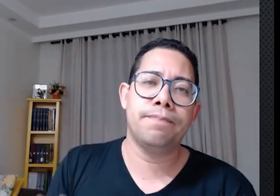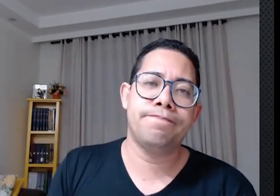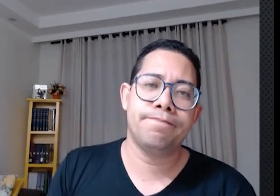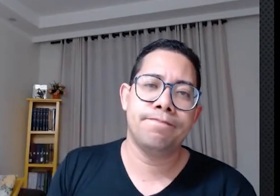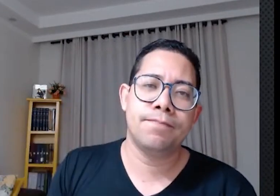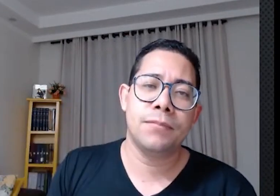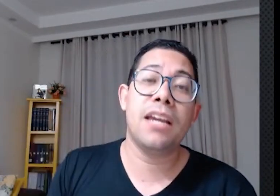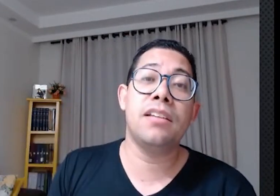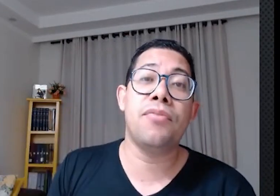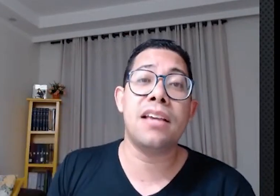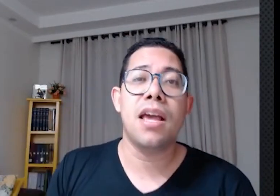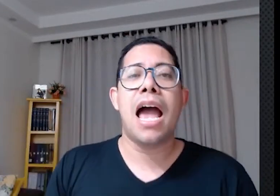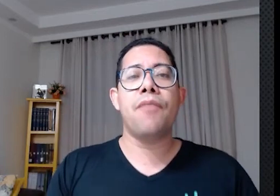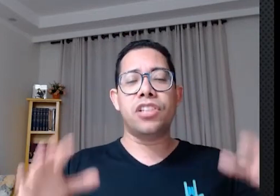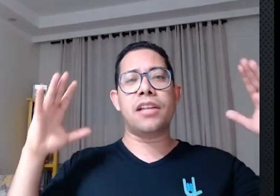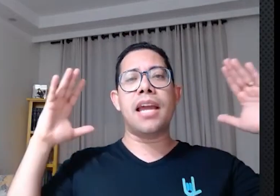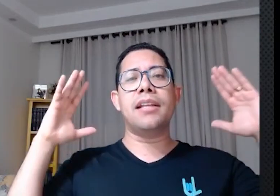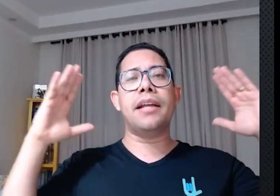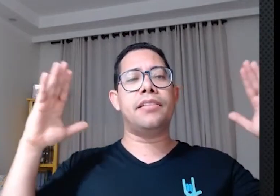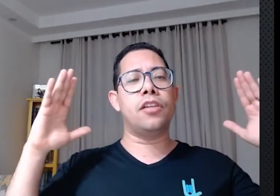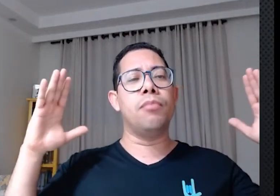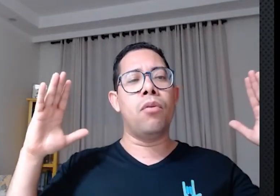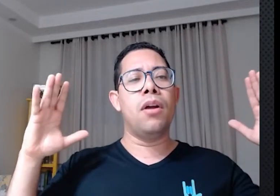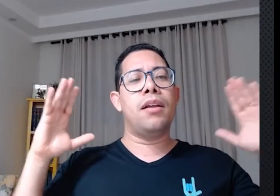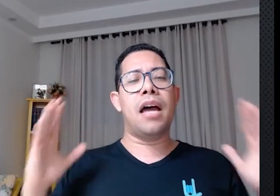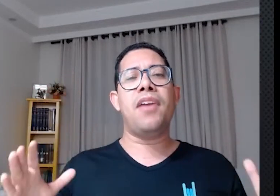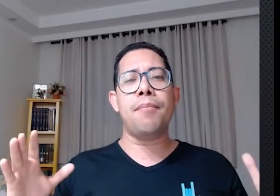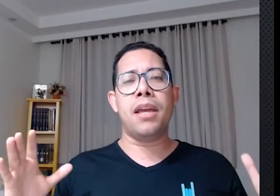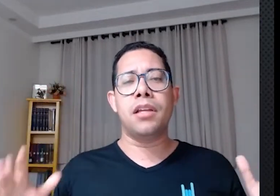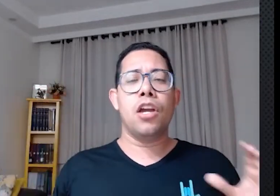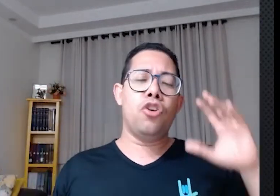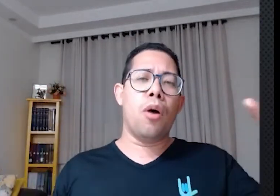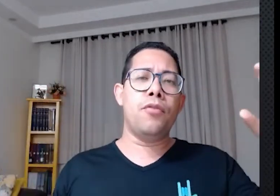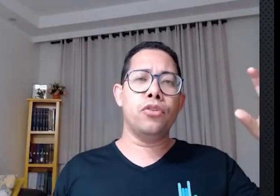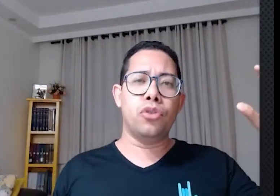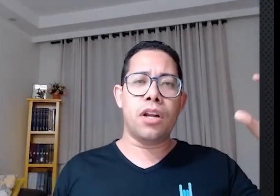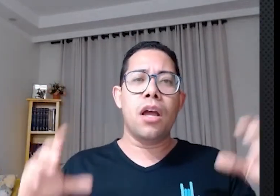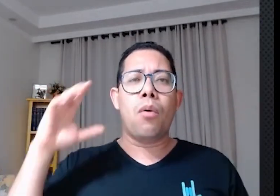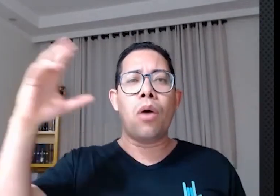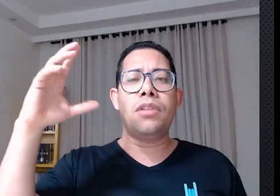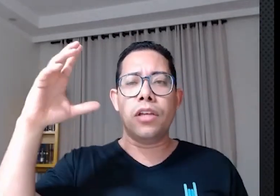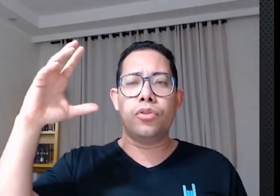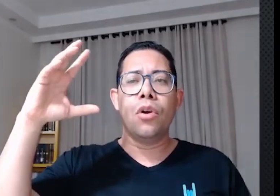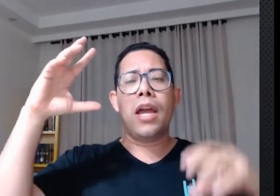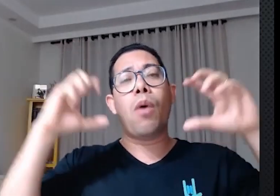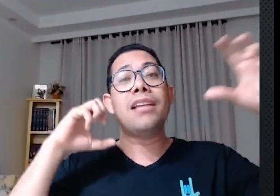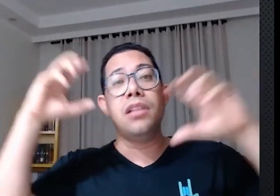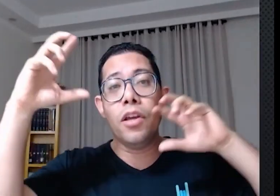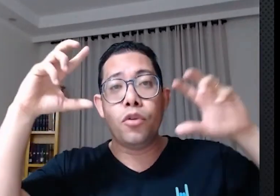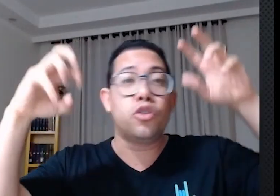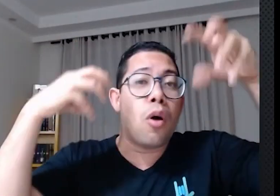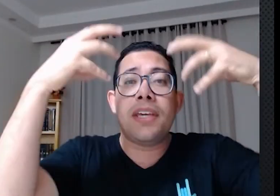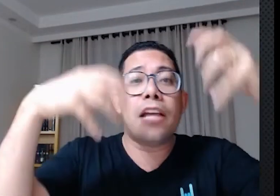impossível. E aí o que você faz? Aí você já tem a ideia desse resumão da ferramenta, de como que funciona, qual o texto,